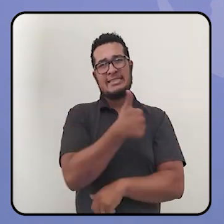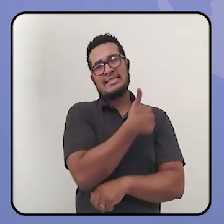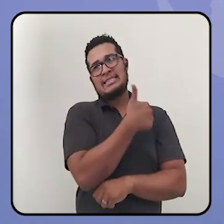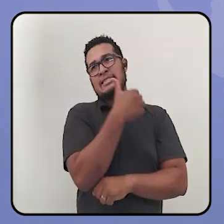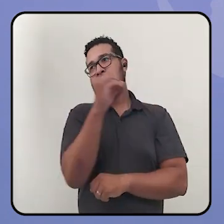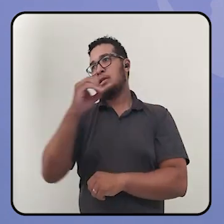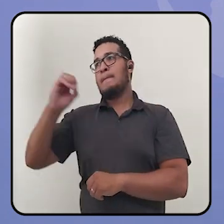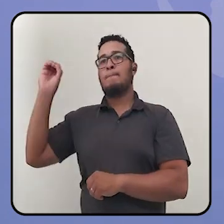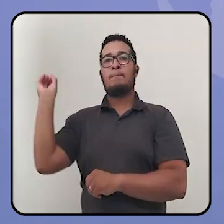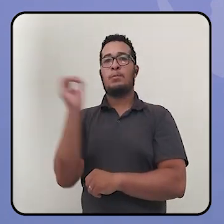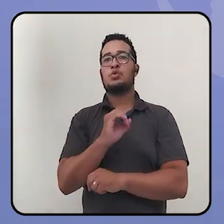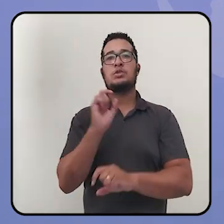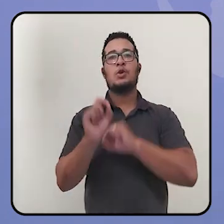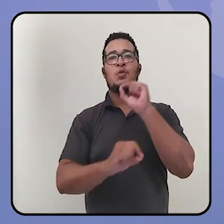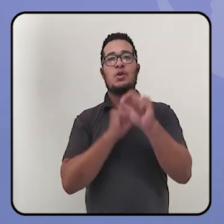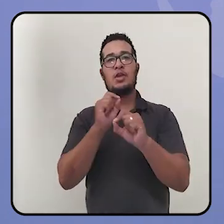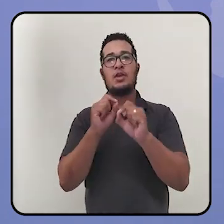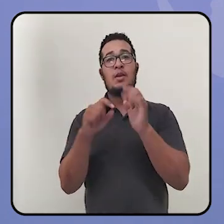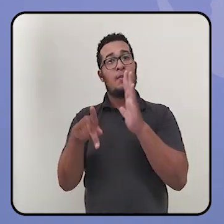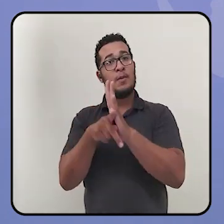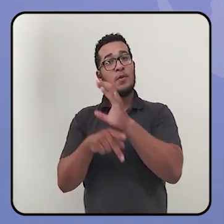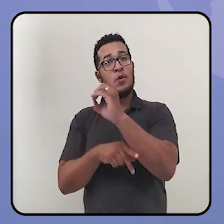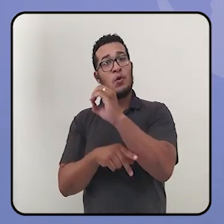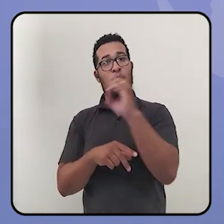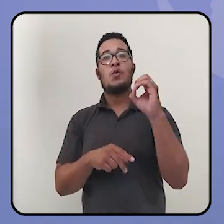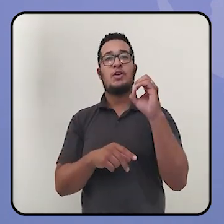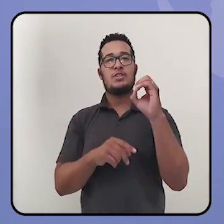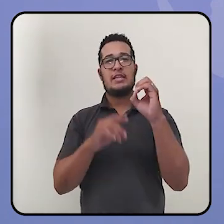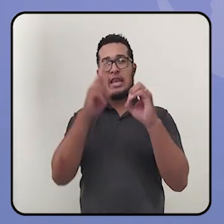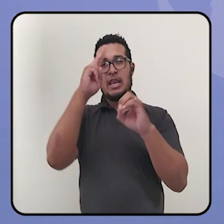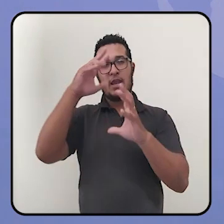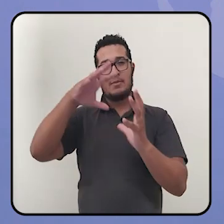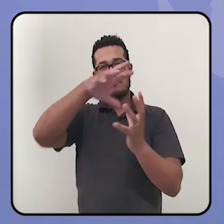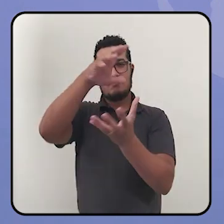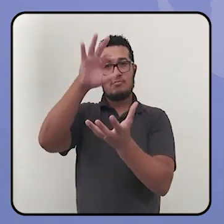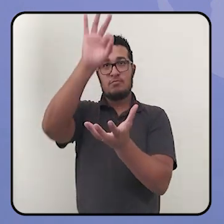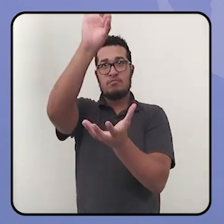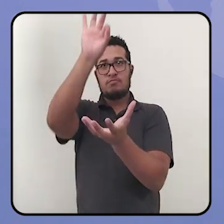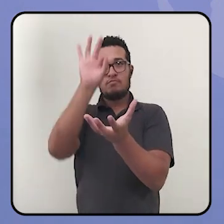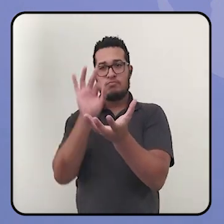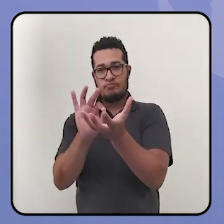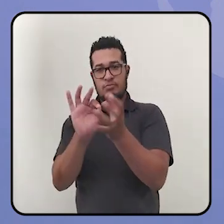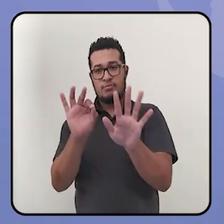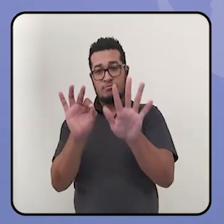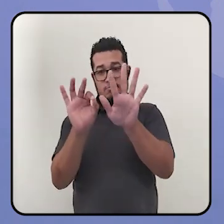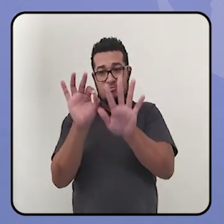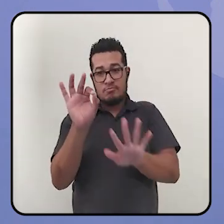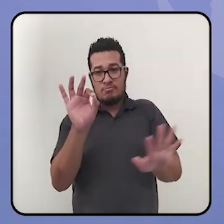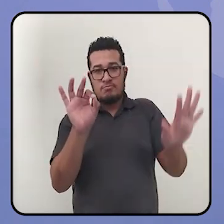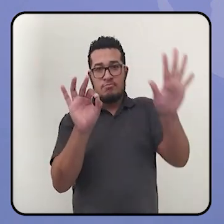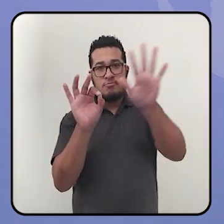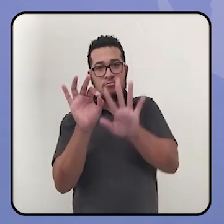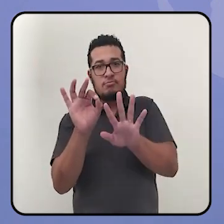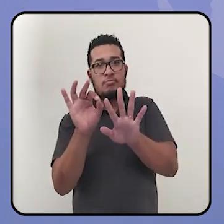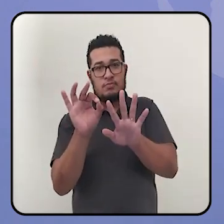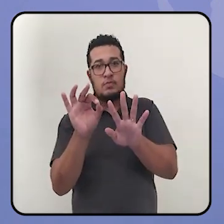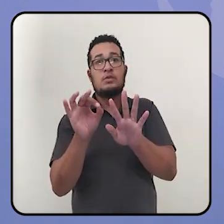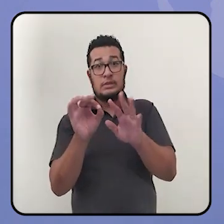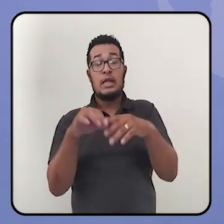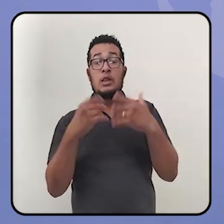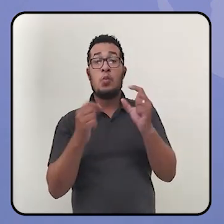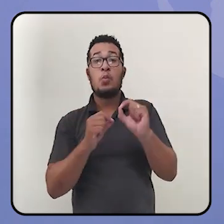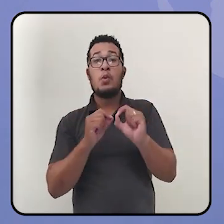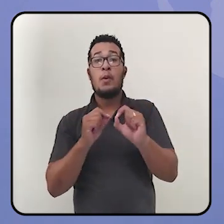construção, quando faz a fundação, acaba descobrindo alguns vestígios, alguns achados arqueológicos e acaba comunicando